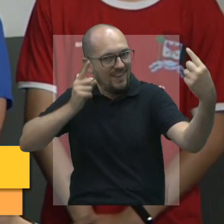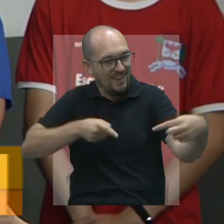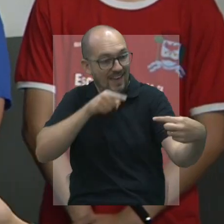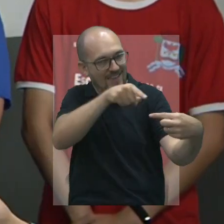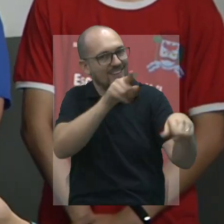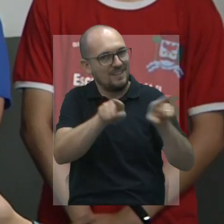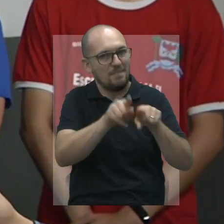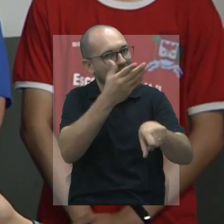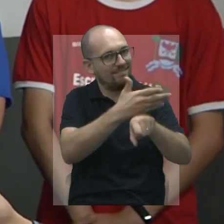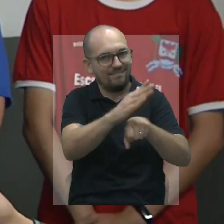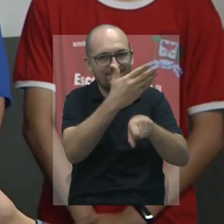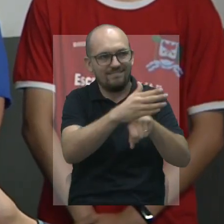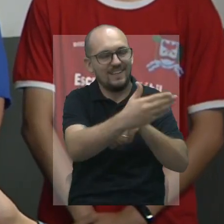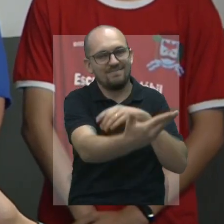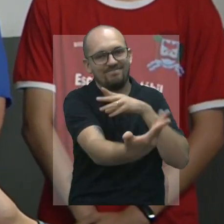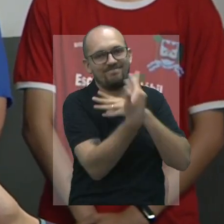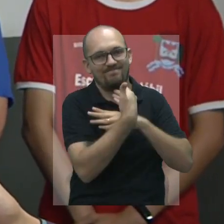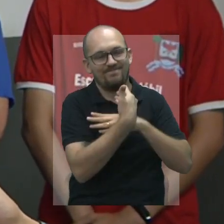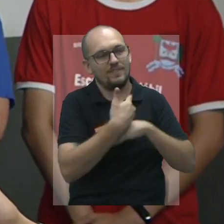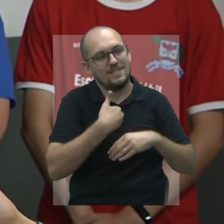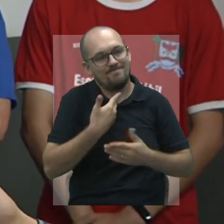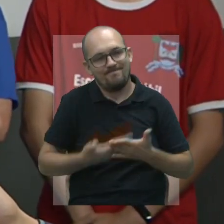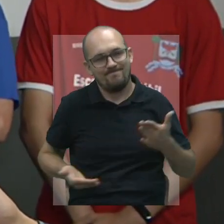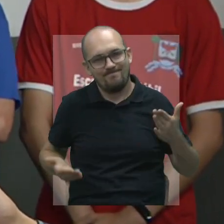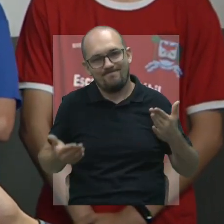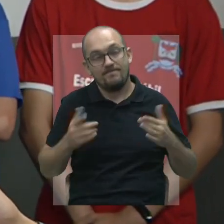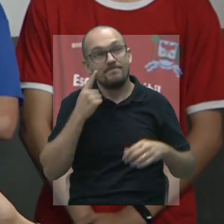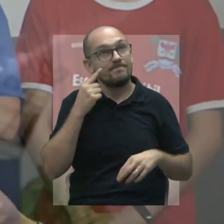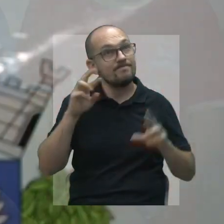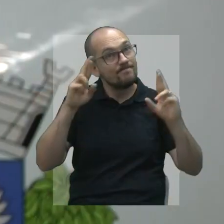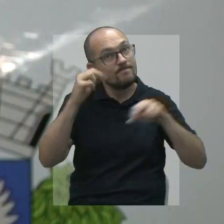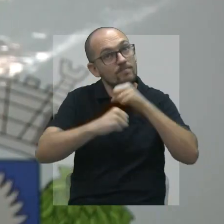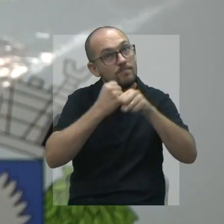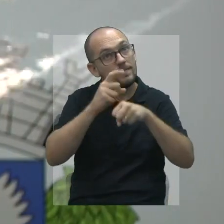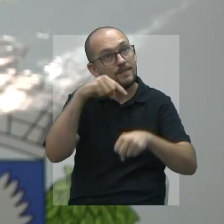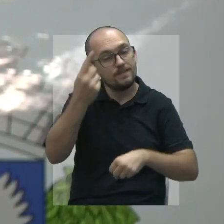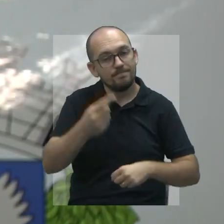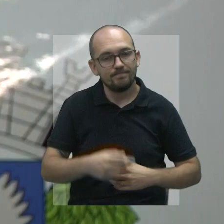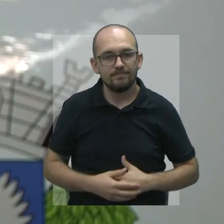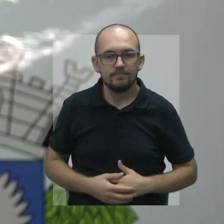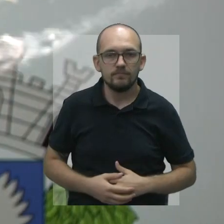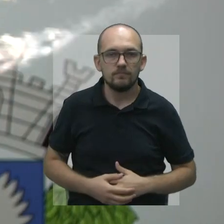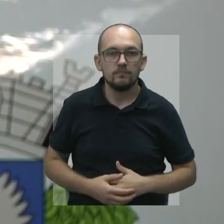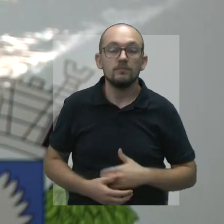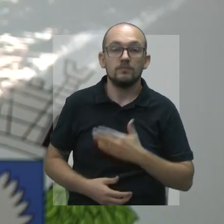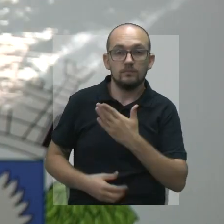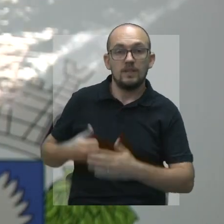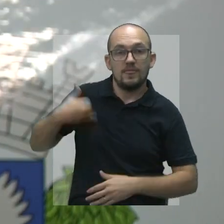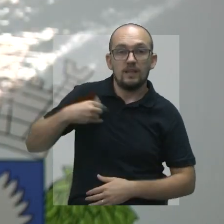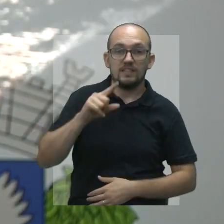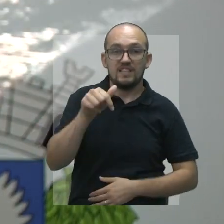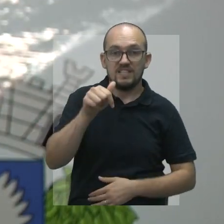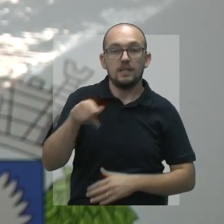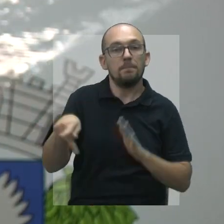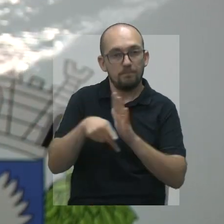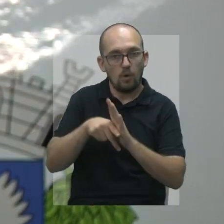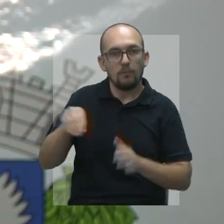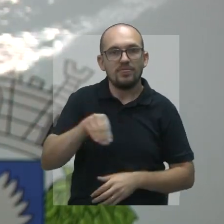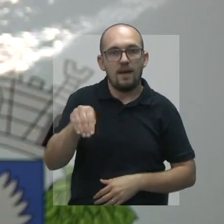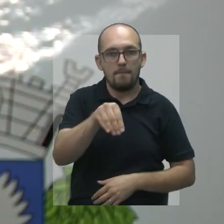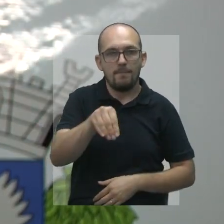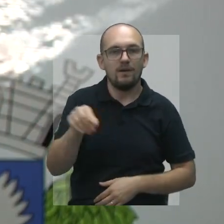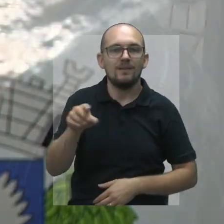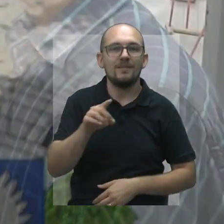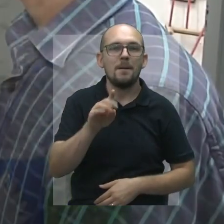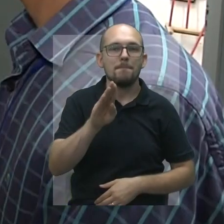intensificar o treino, tudo, para ver se dá para alguma coisa ano que vem, talvez. O damista de 17 anos, Breno Daniel Spirandelli,